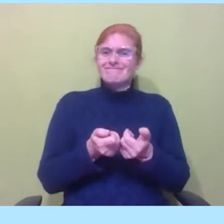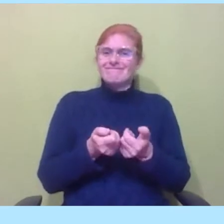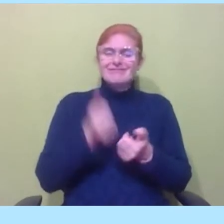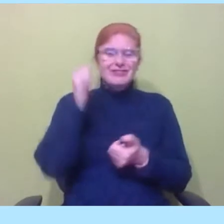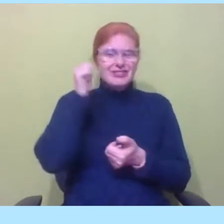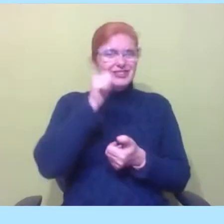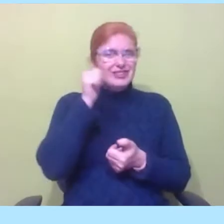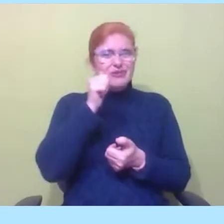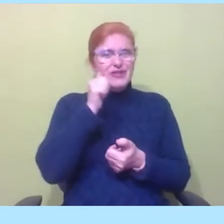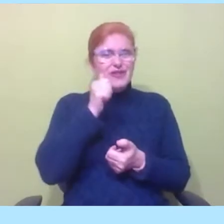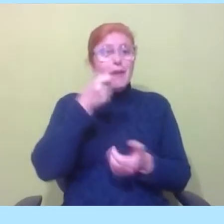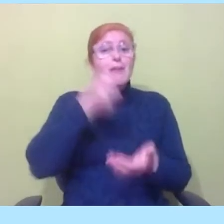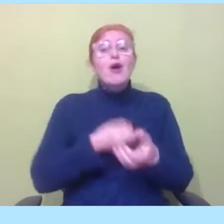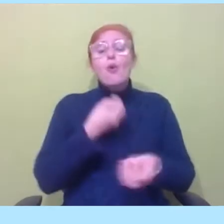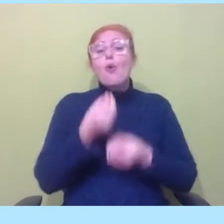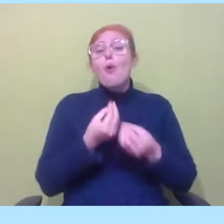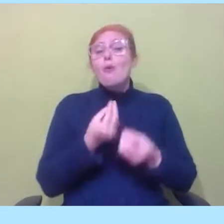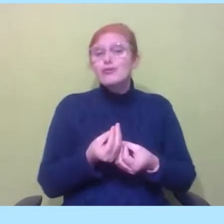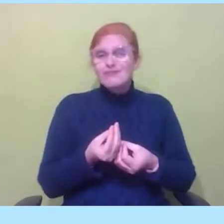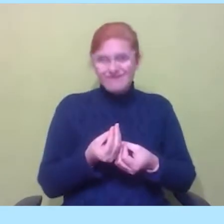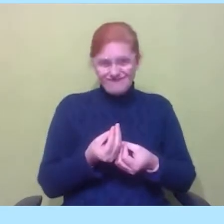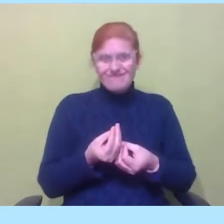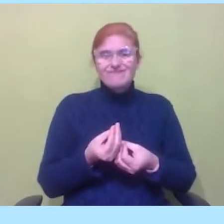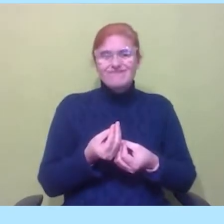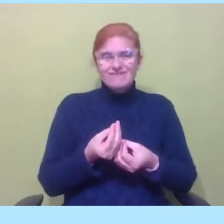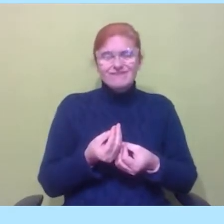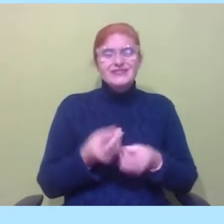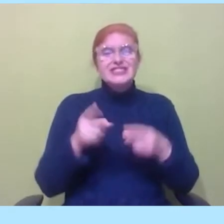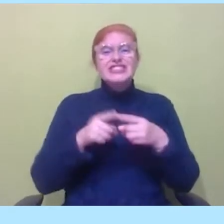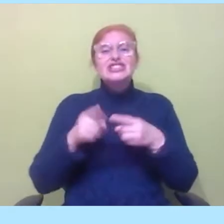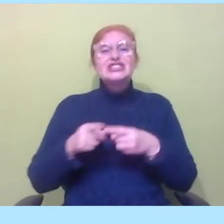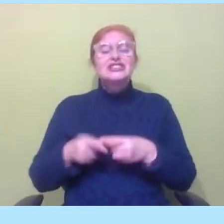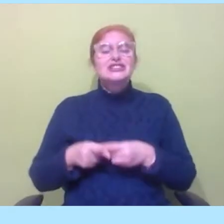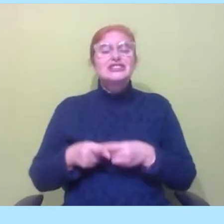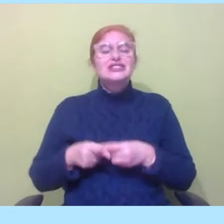Ela vai pagar com que tipo de exposição?